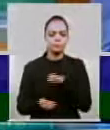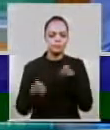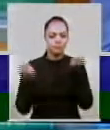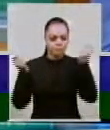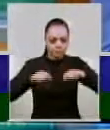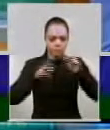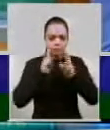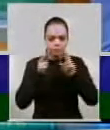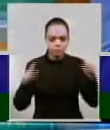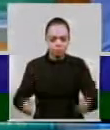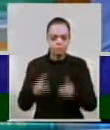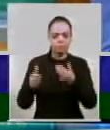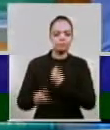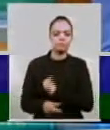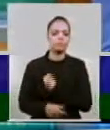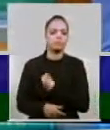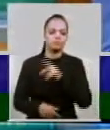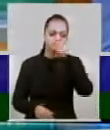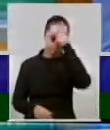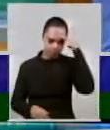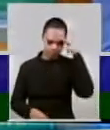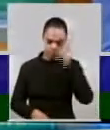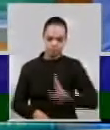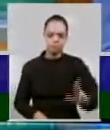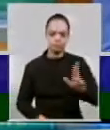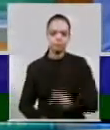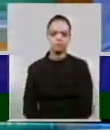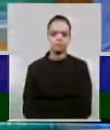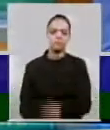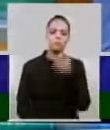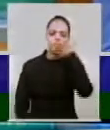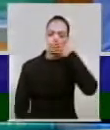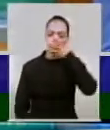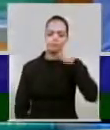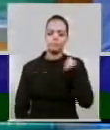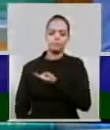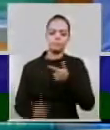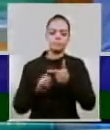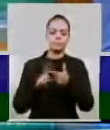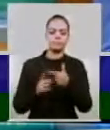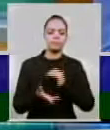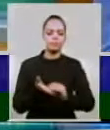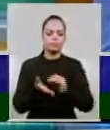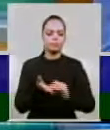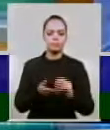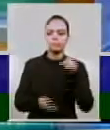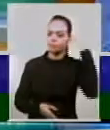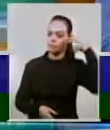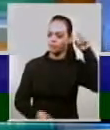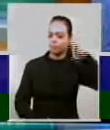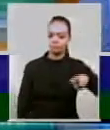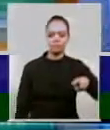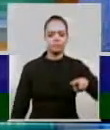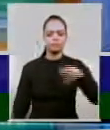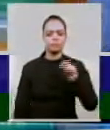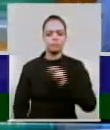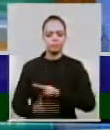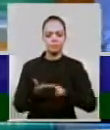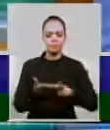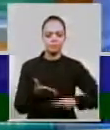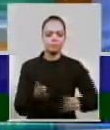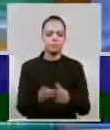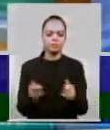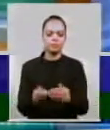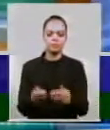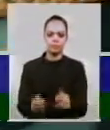resolver para melhorar a qualidade de vida do nosso povo. Com a palavra, nosso segundo secretário, vereador Rod, que faça a leitura